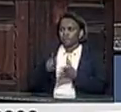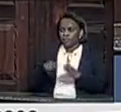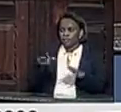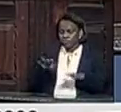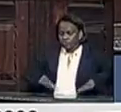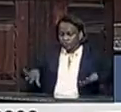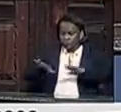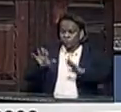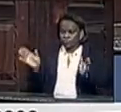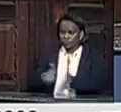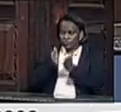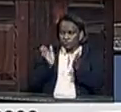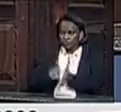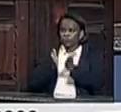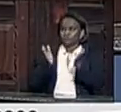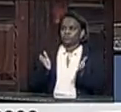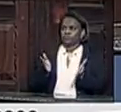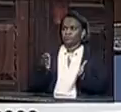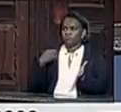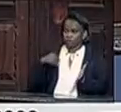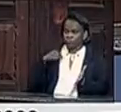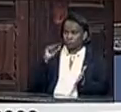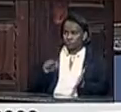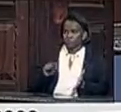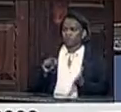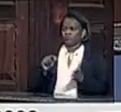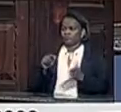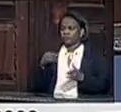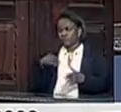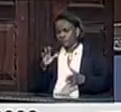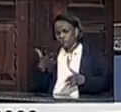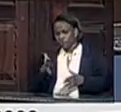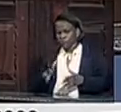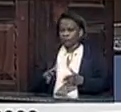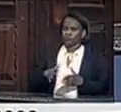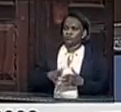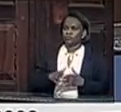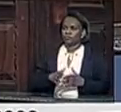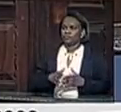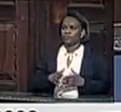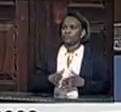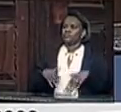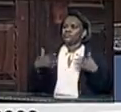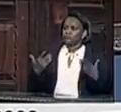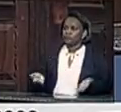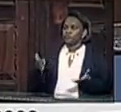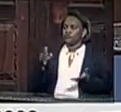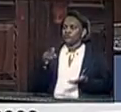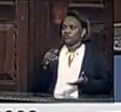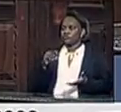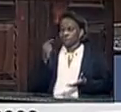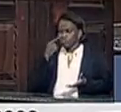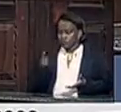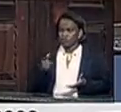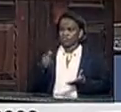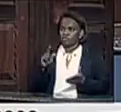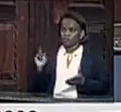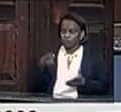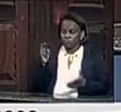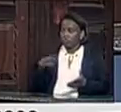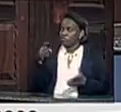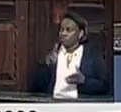baixa, a baixa renda, é a classe média, e que, no advento dessa alíquota,